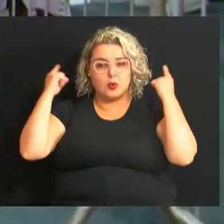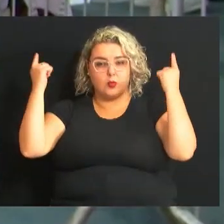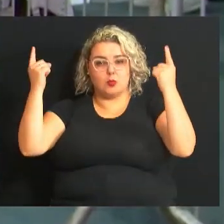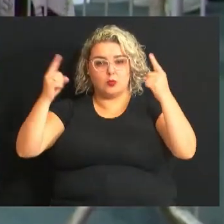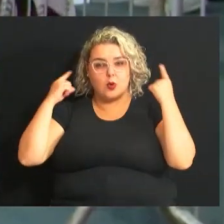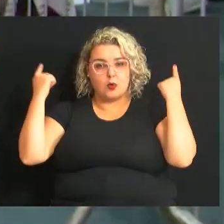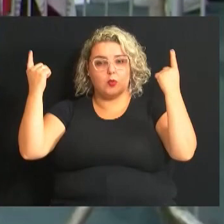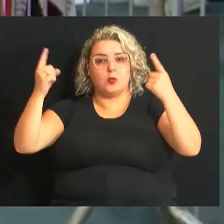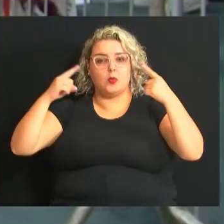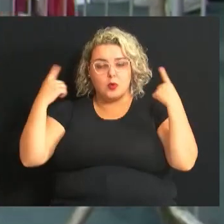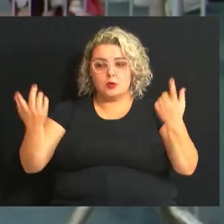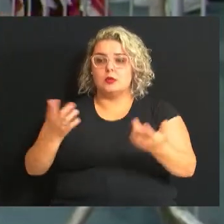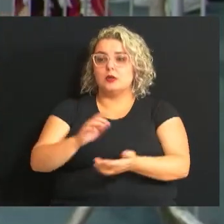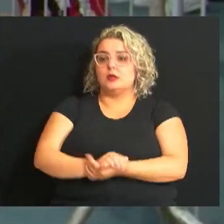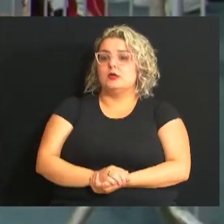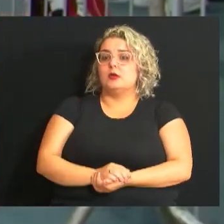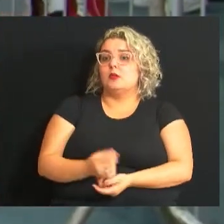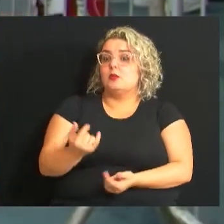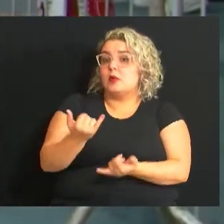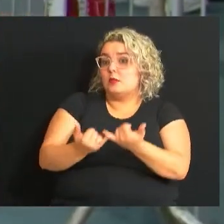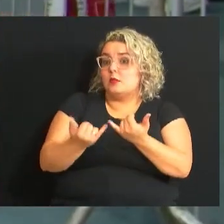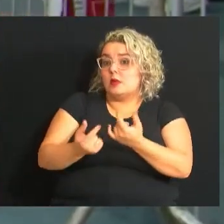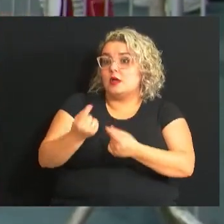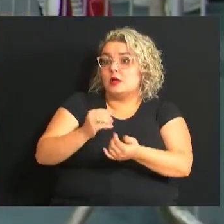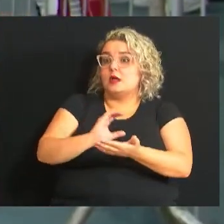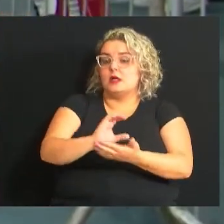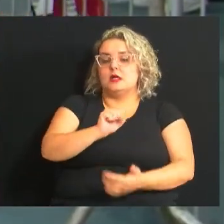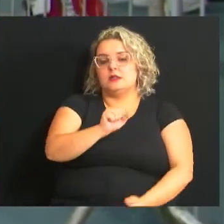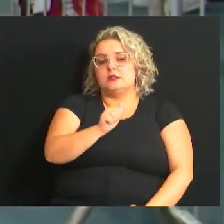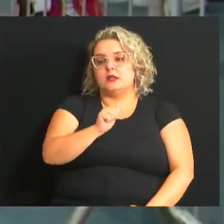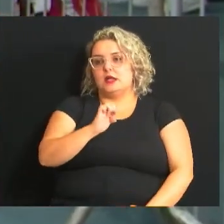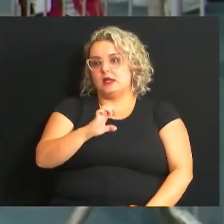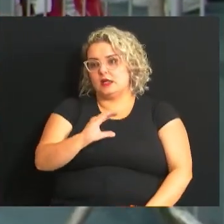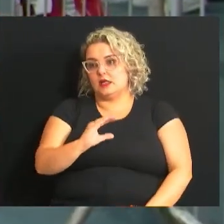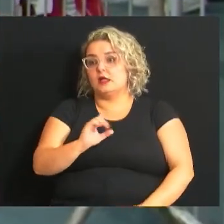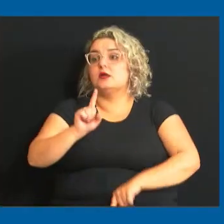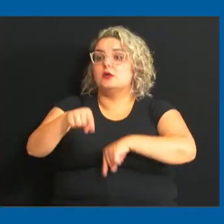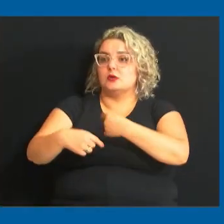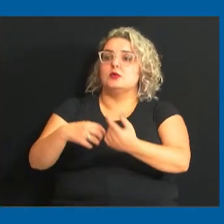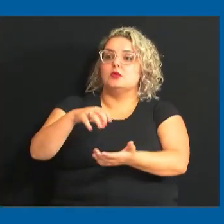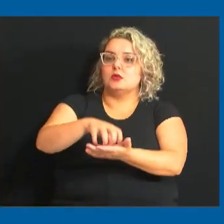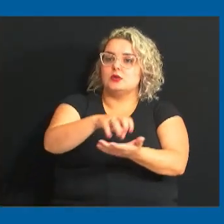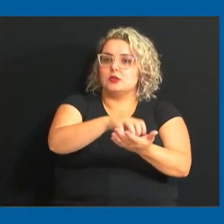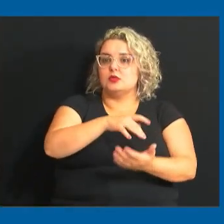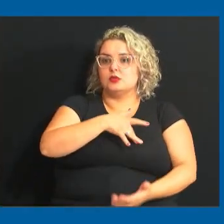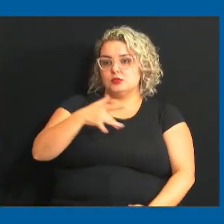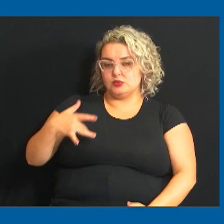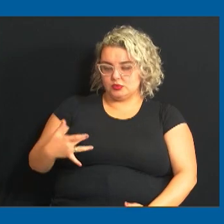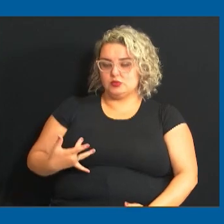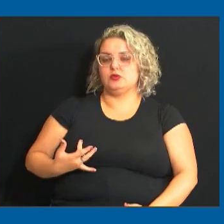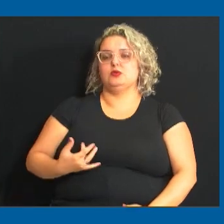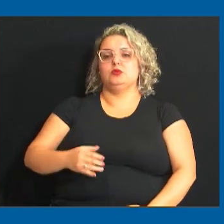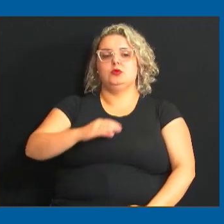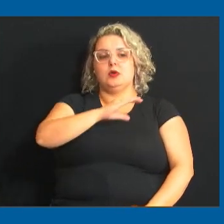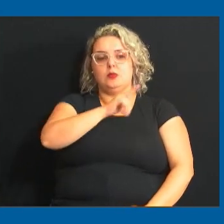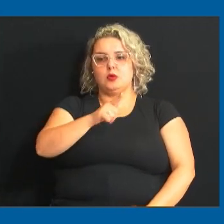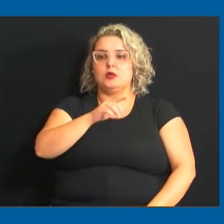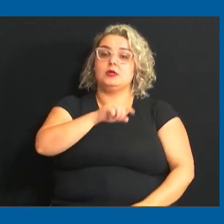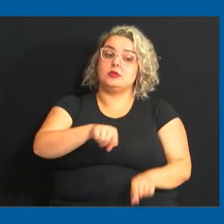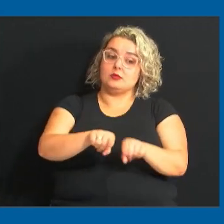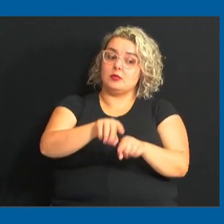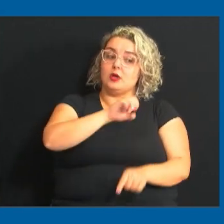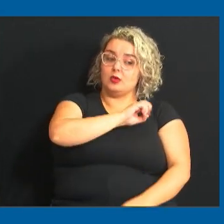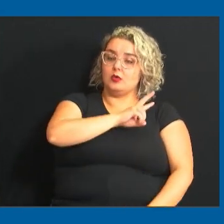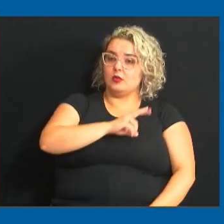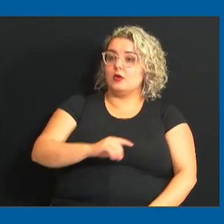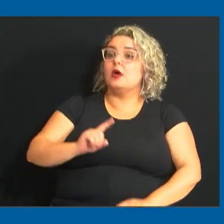dessa verba vai para a SAEC e o restante vai para as unidades de saúde do Campo Grande e Ouro Verde. As demais indicações foram feitas na